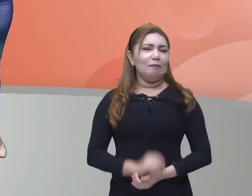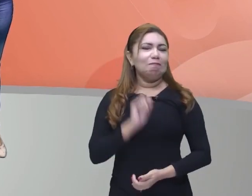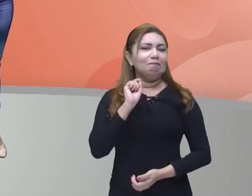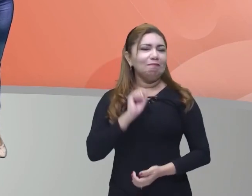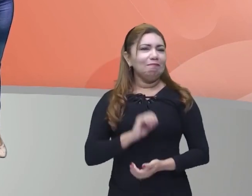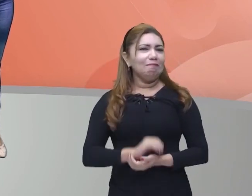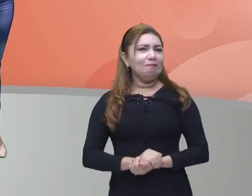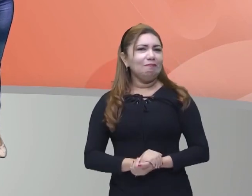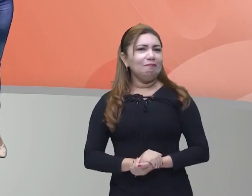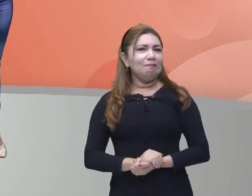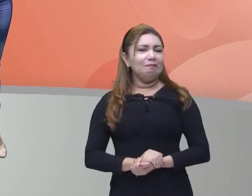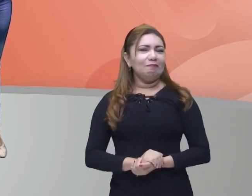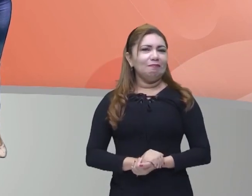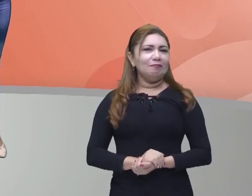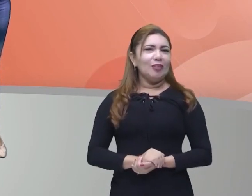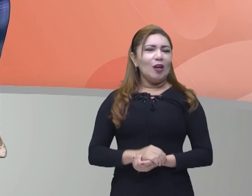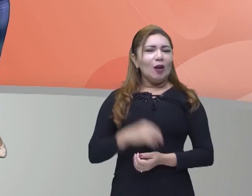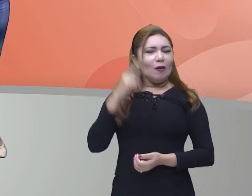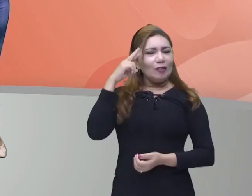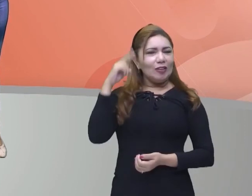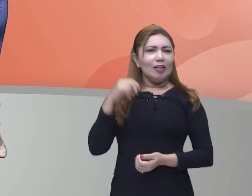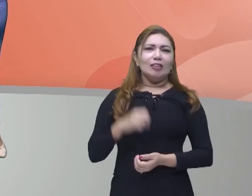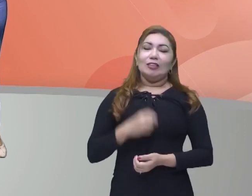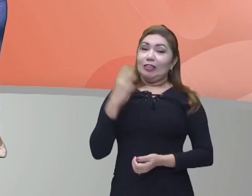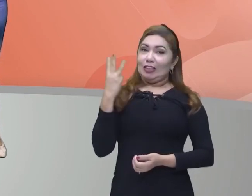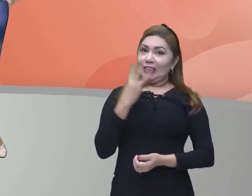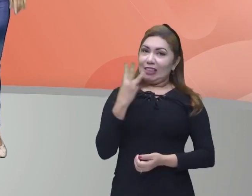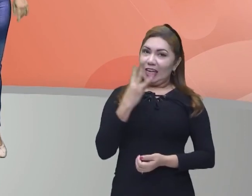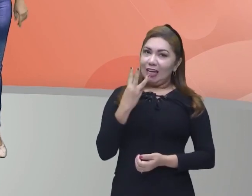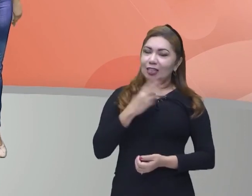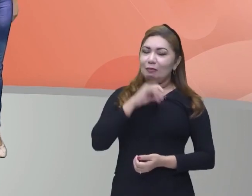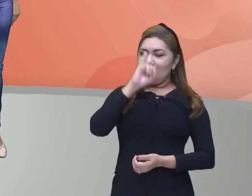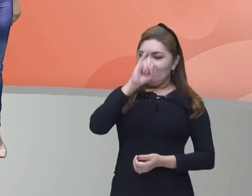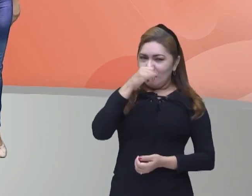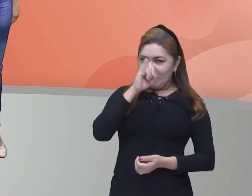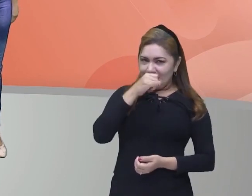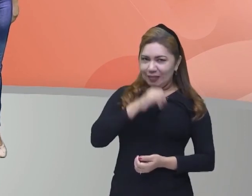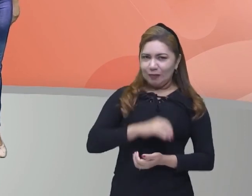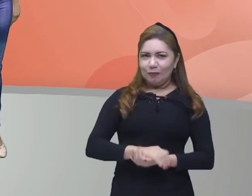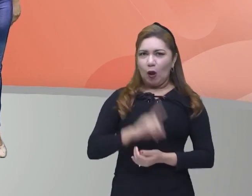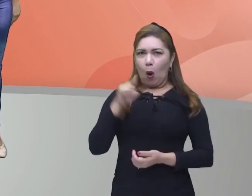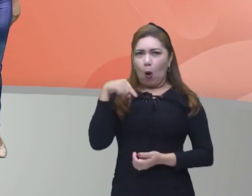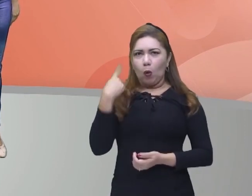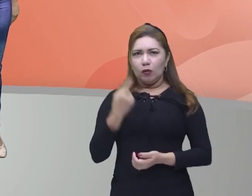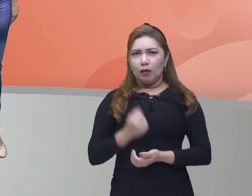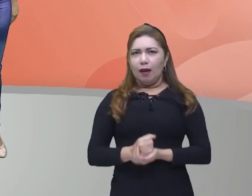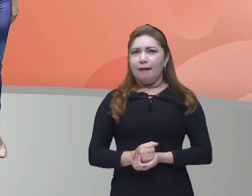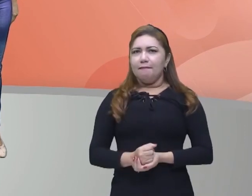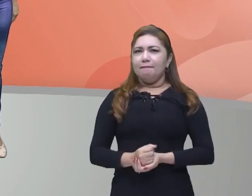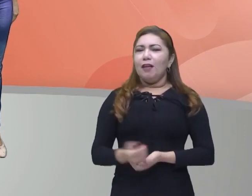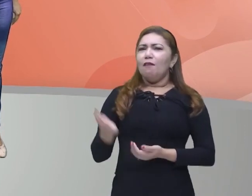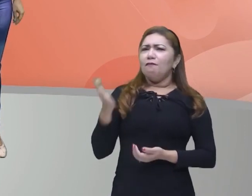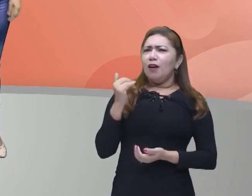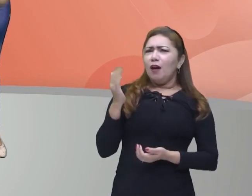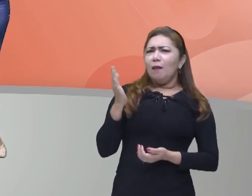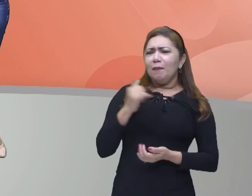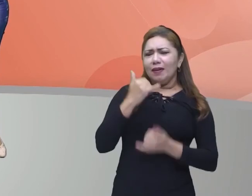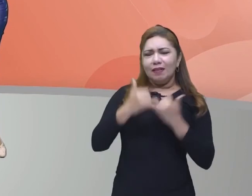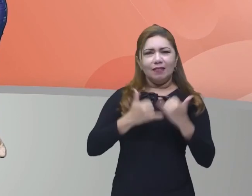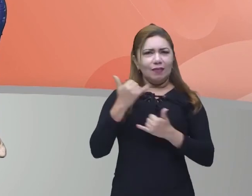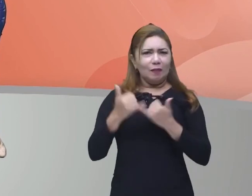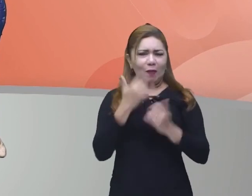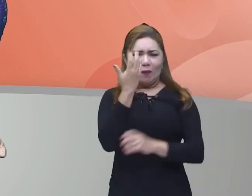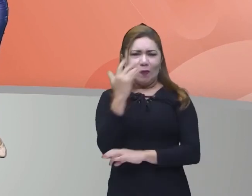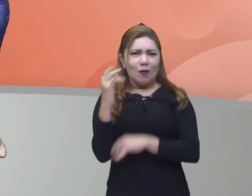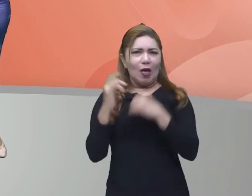De qual história? Os 3 porquinhos, né? E essa outra? Vamos brincar no bosque enquanto seu